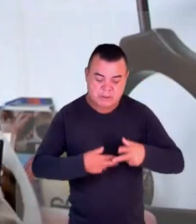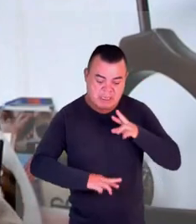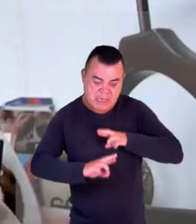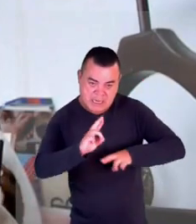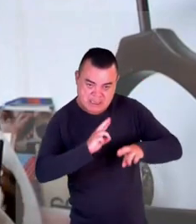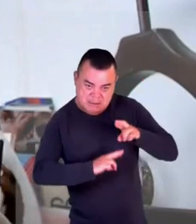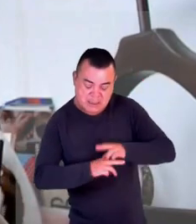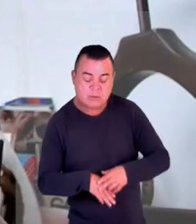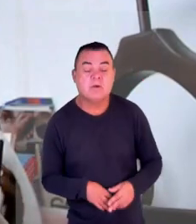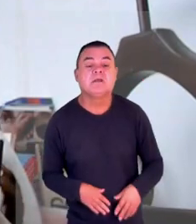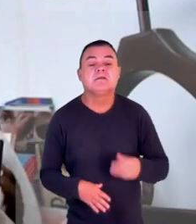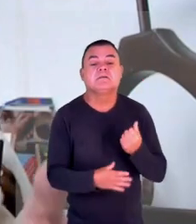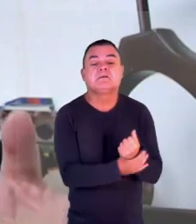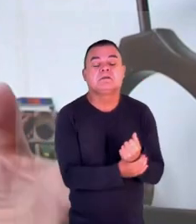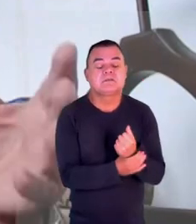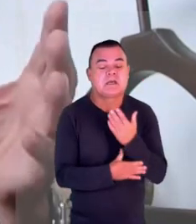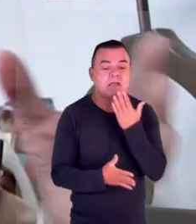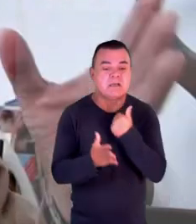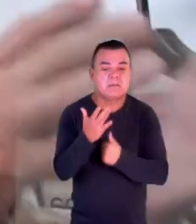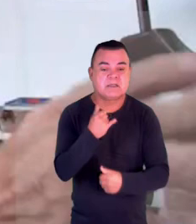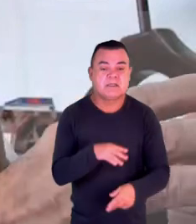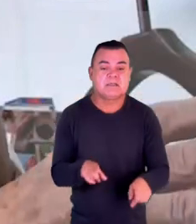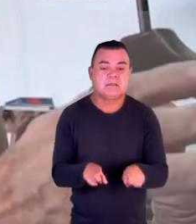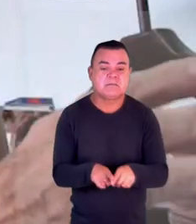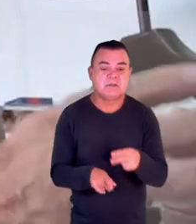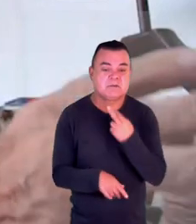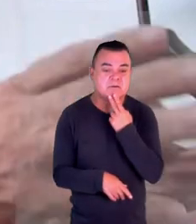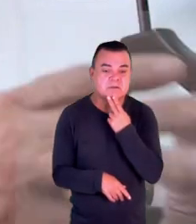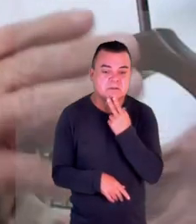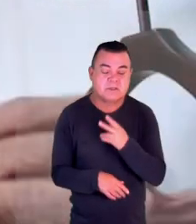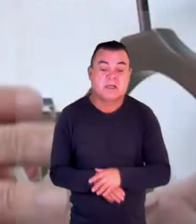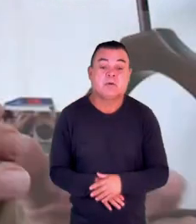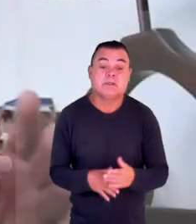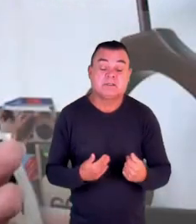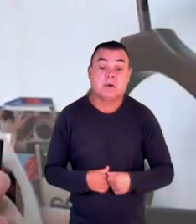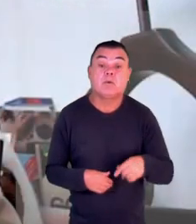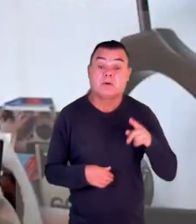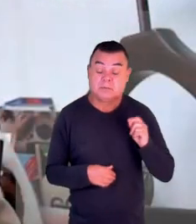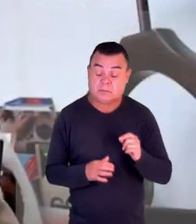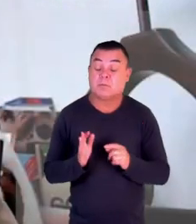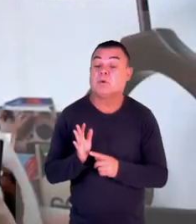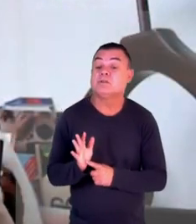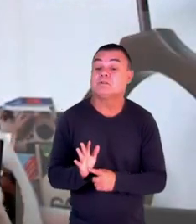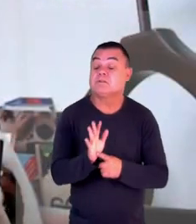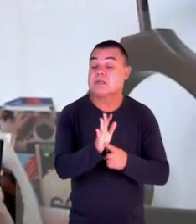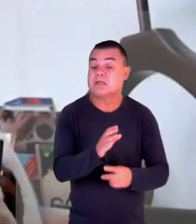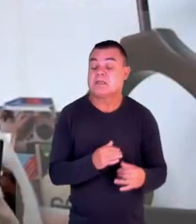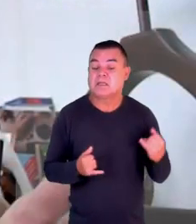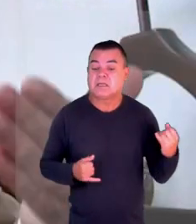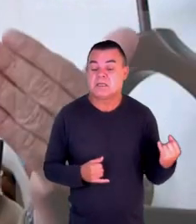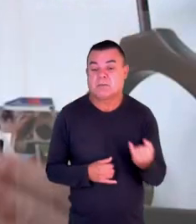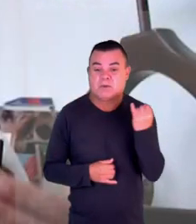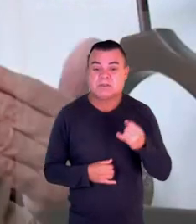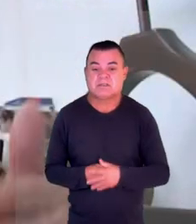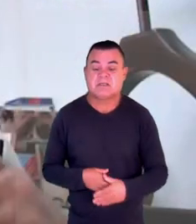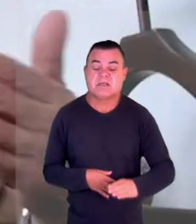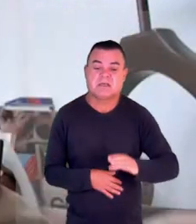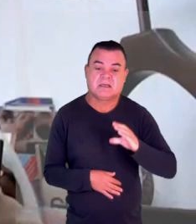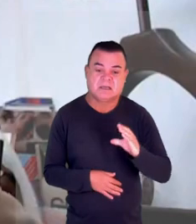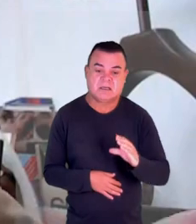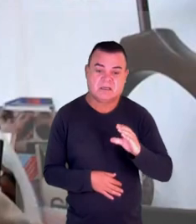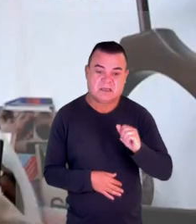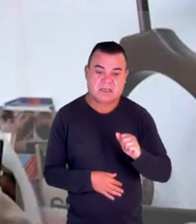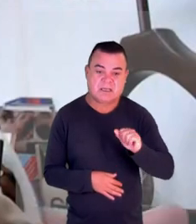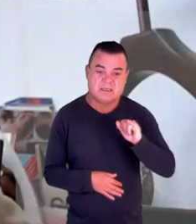alimentar e nutricional então destacar essa a a importância do da cisan e destacar a importância de ter em